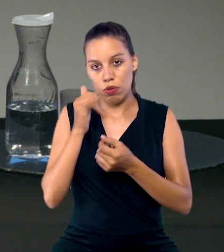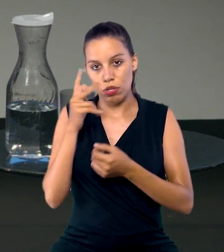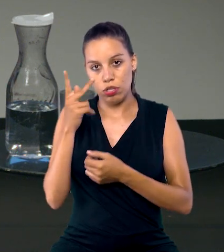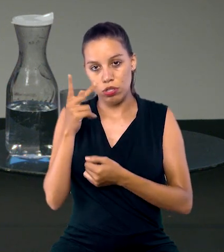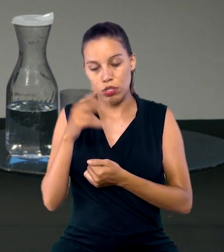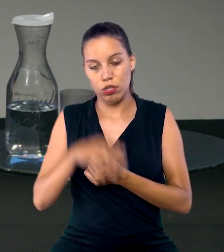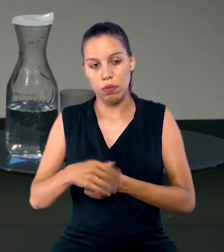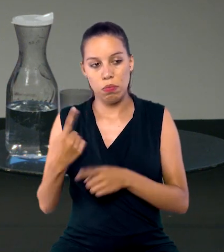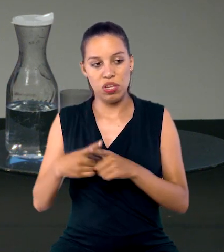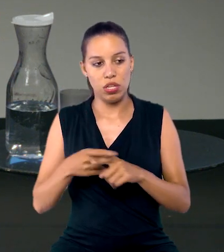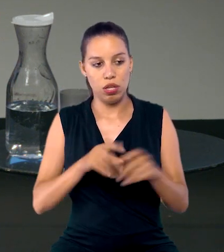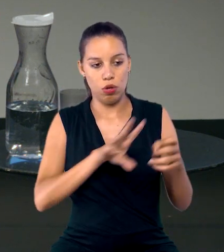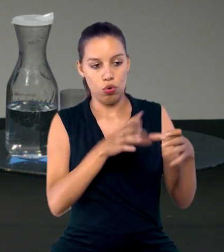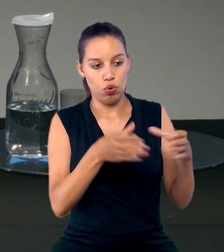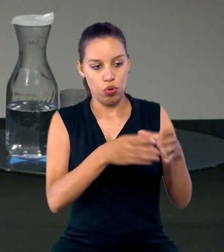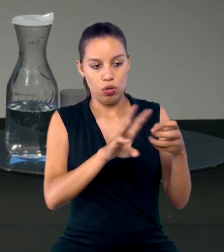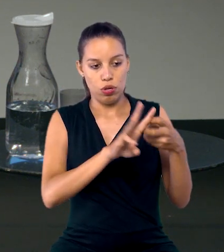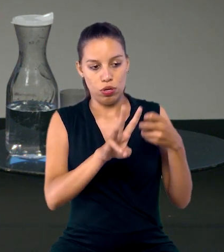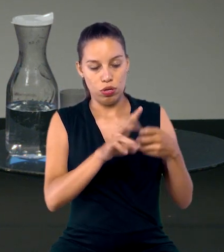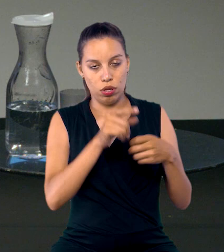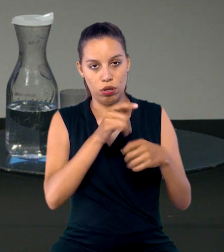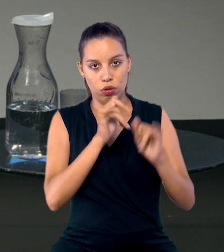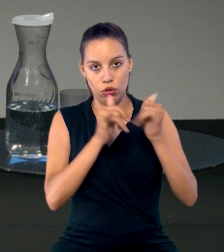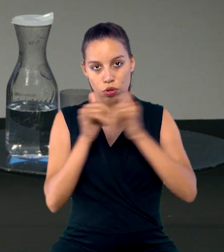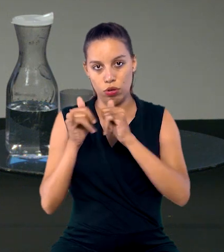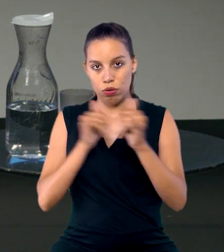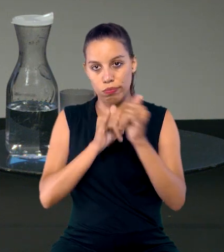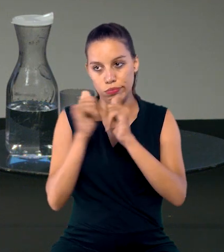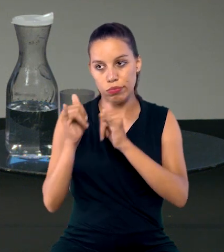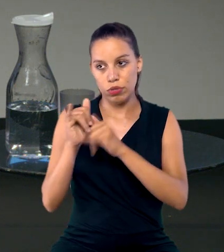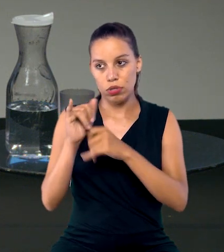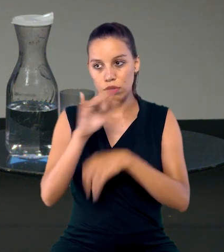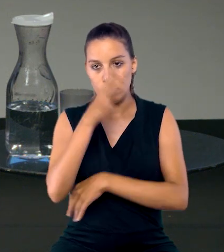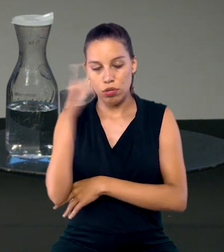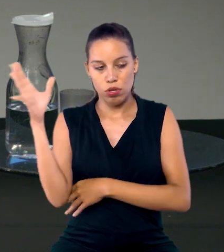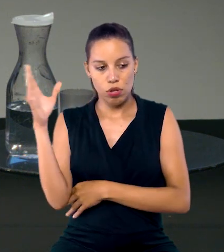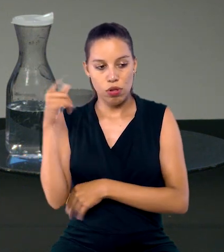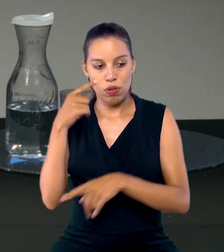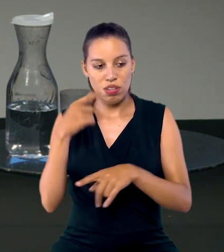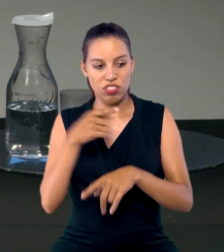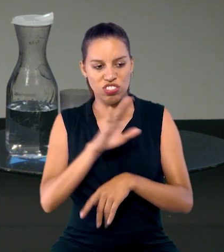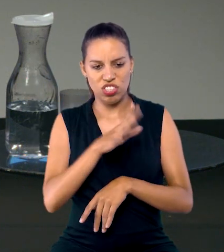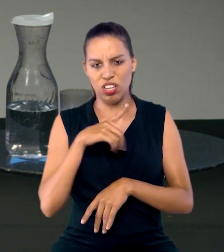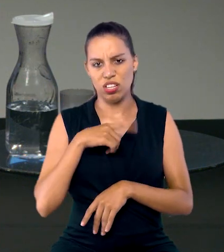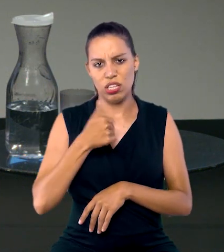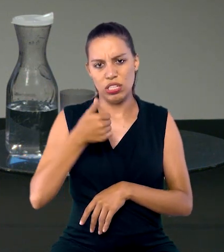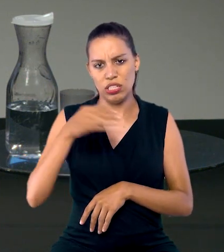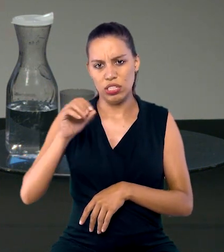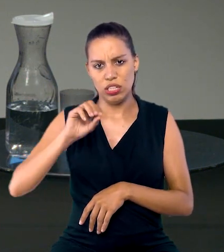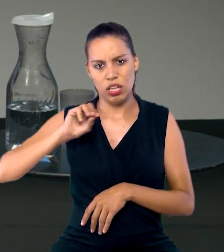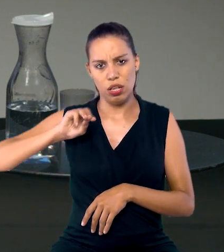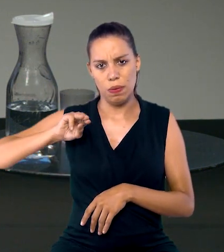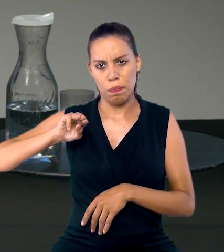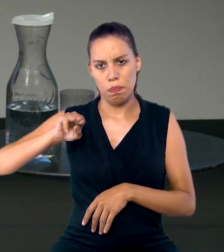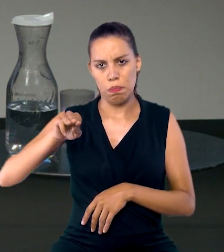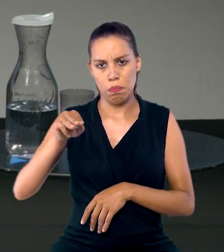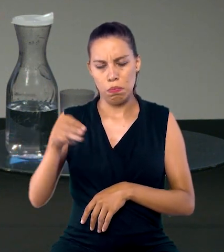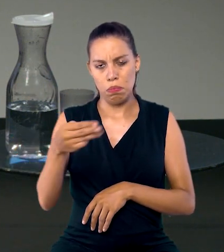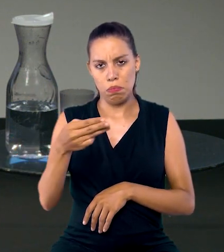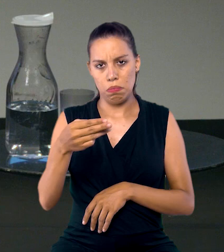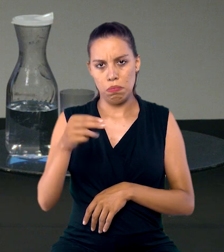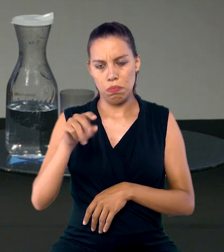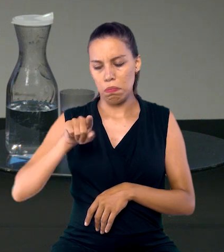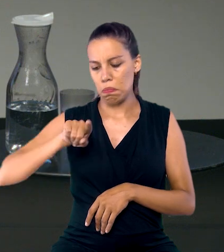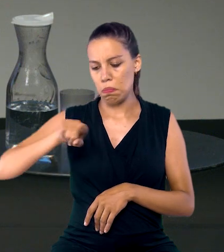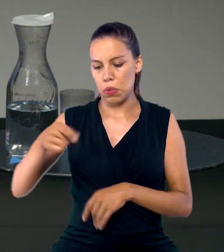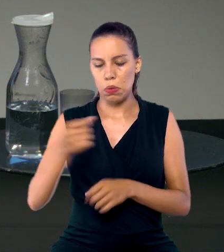for pensar, os indígenas contam histórias na Amazônia, dão notícias na Amazônia há mais de 10 mil anos, né? E o nosso jornalismo tem 200 anos,